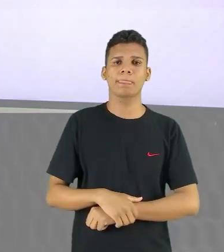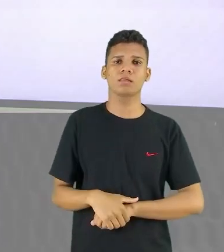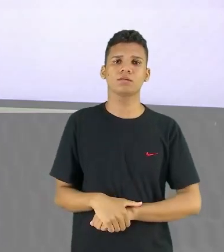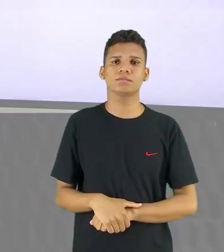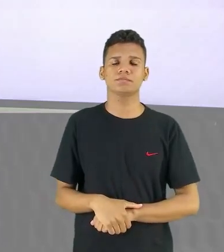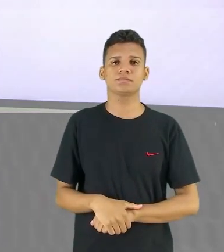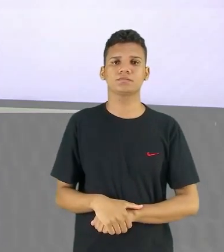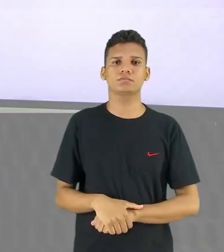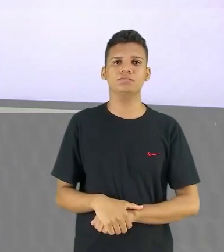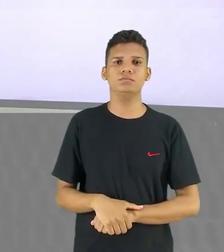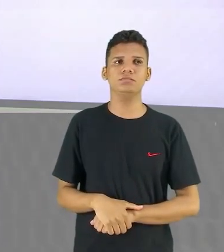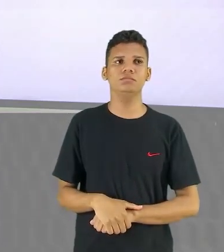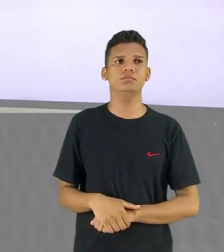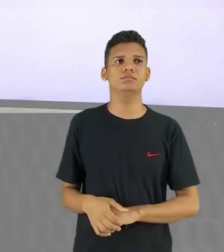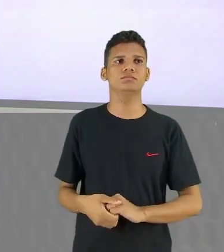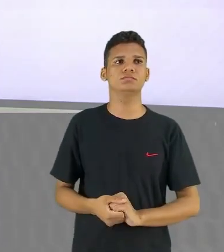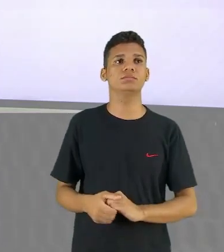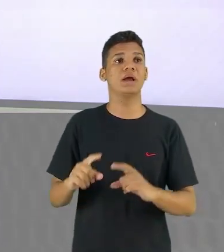contraponto.